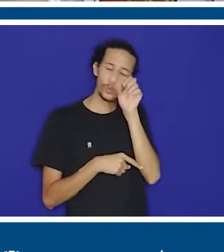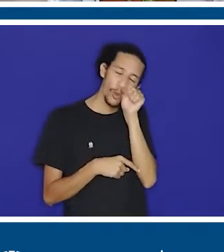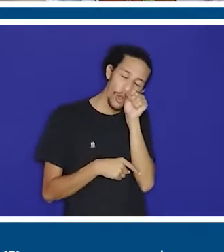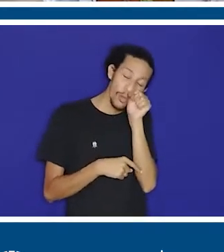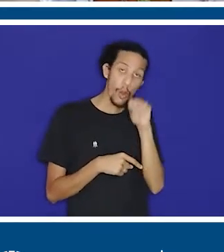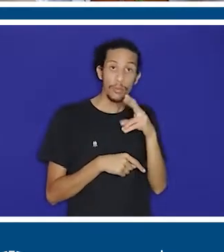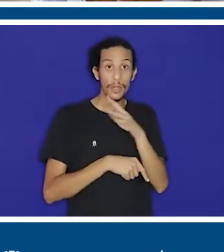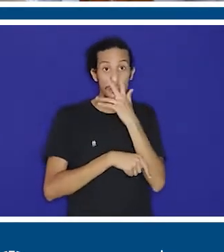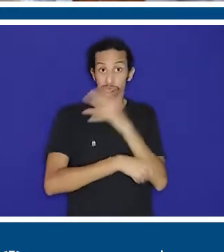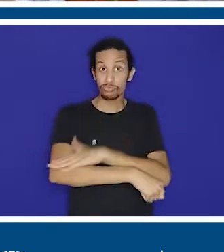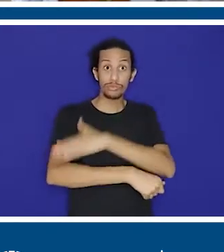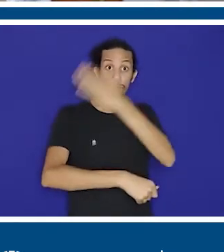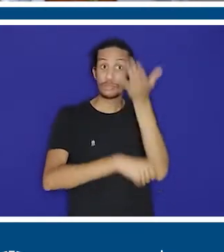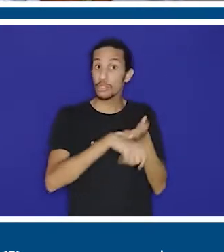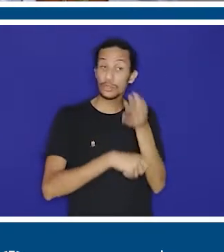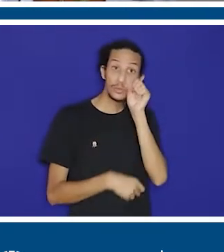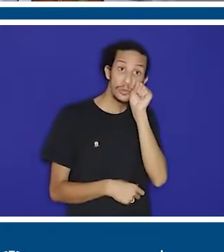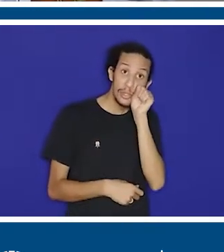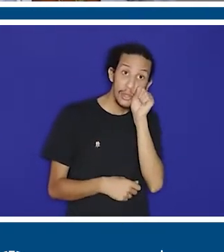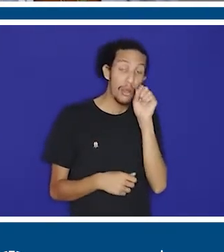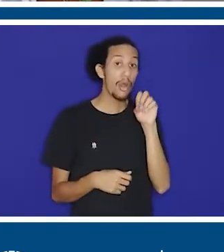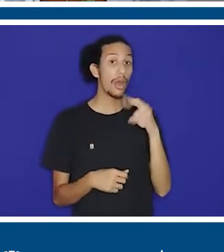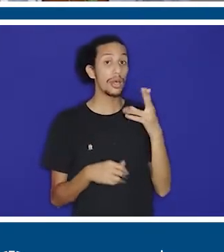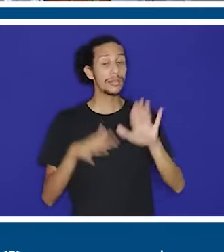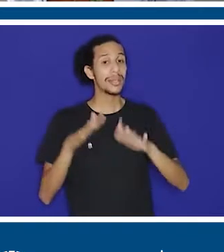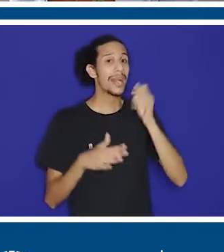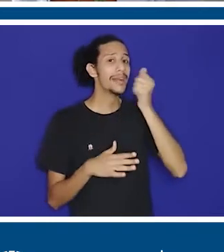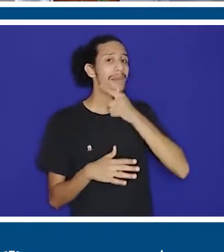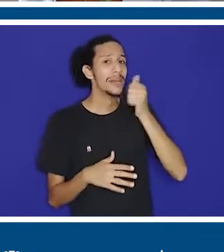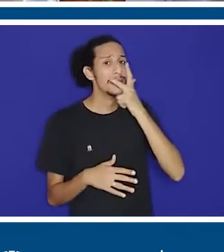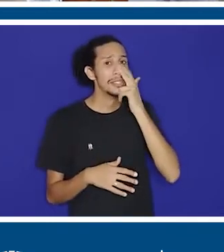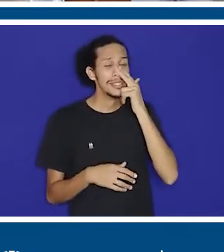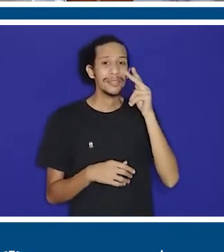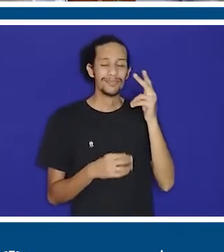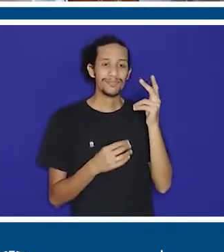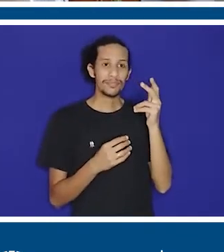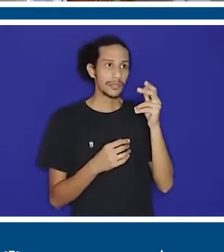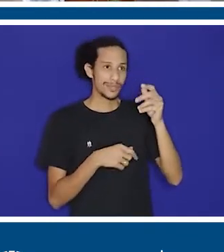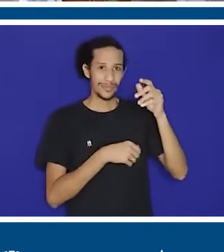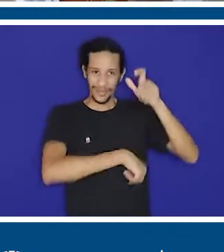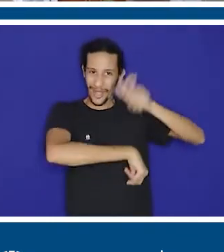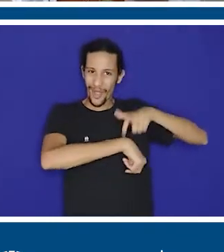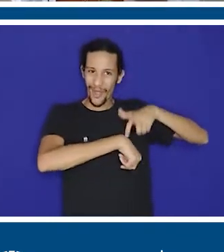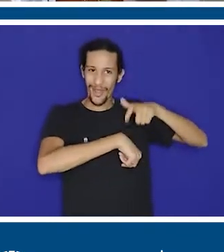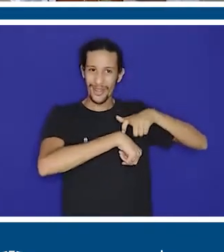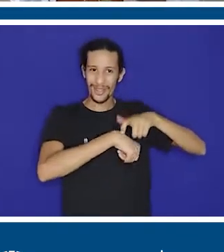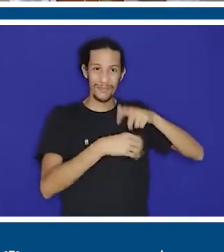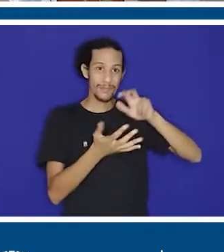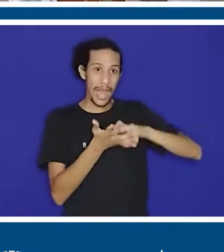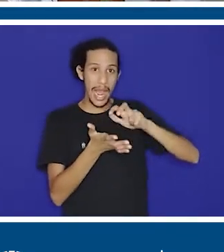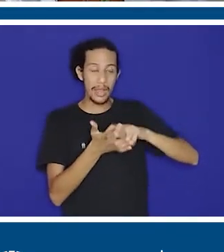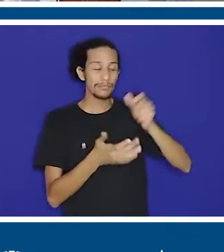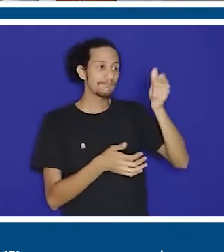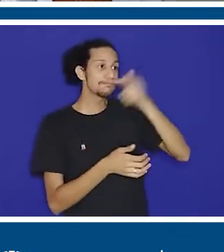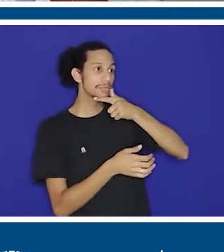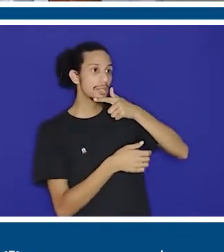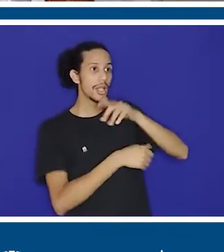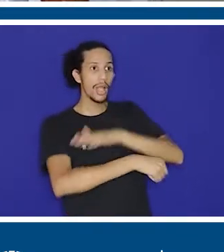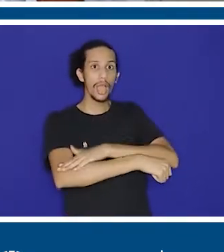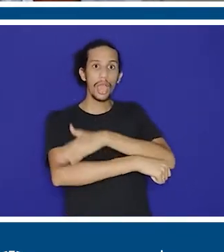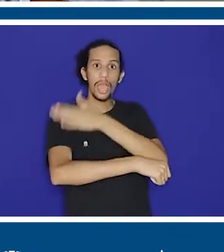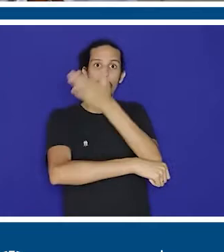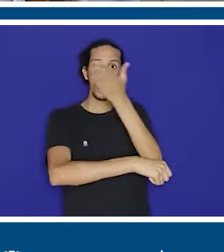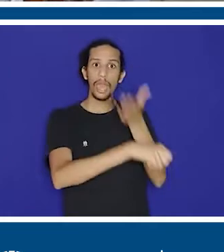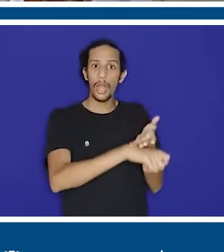dia? Tá? Às vezes é uma medicação que você está dando durante o dia que está dando sono naquela criança durante o dia e a criança